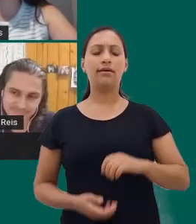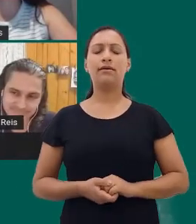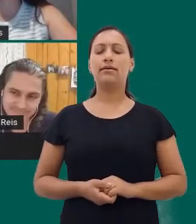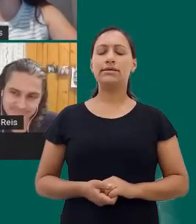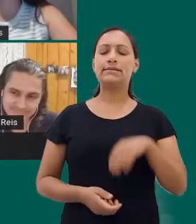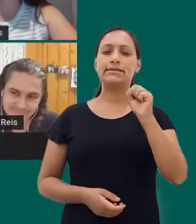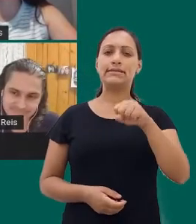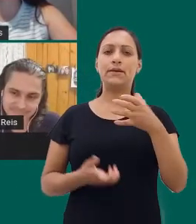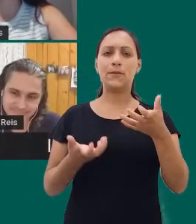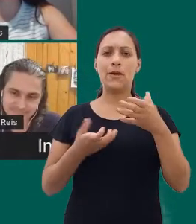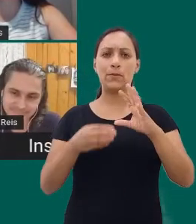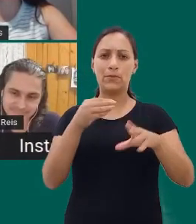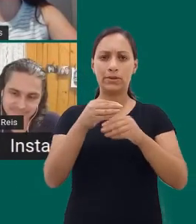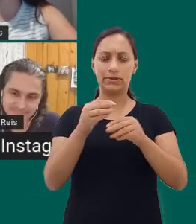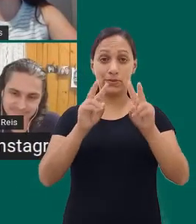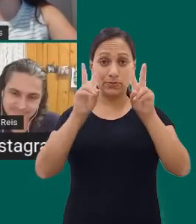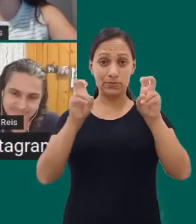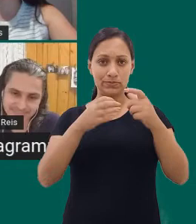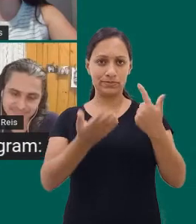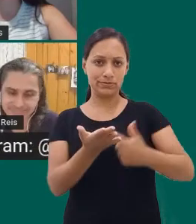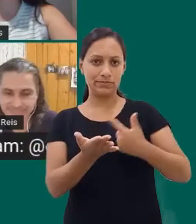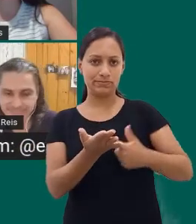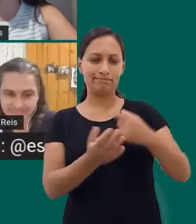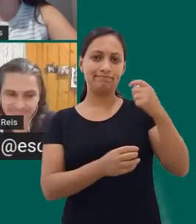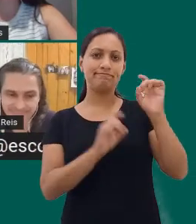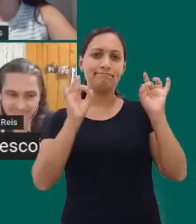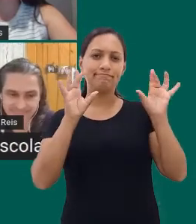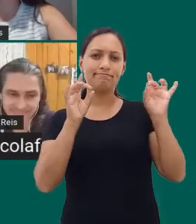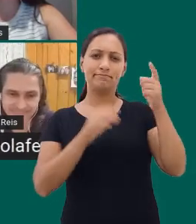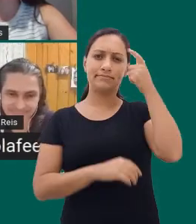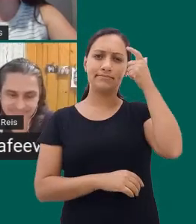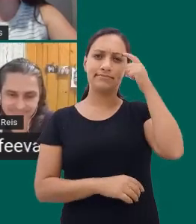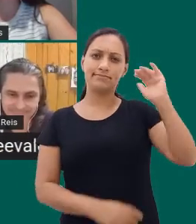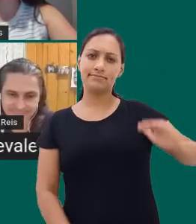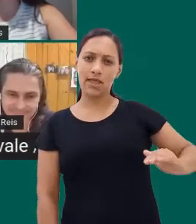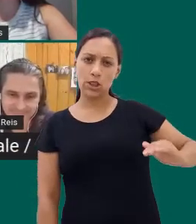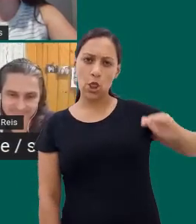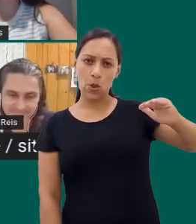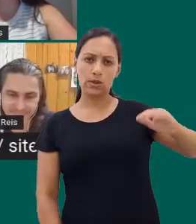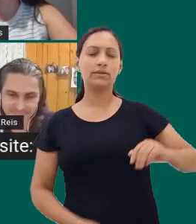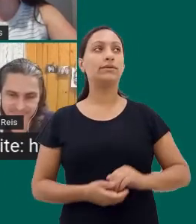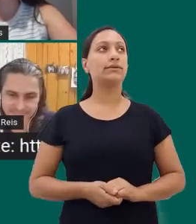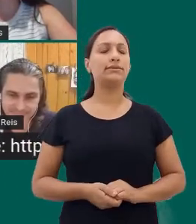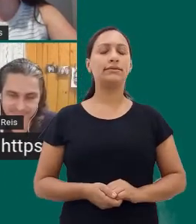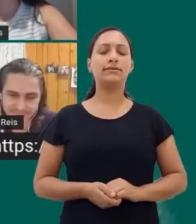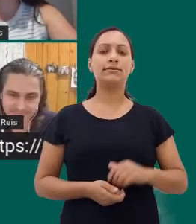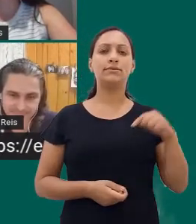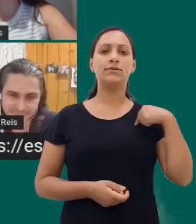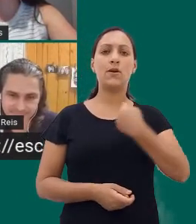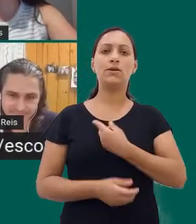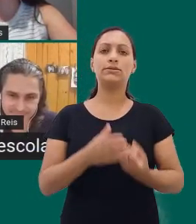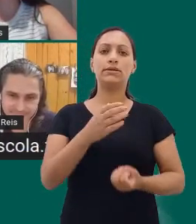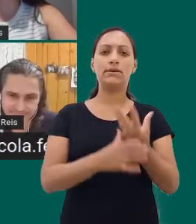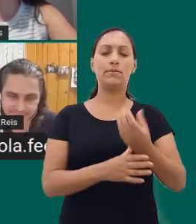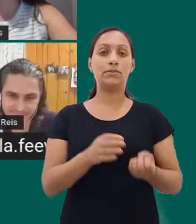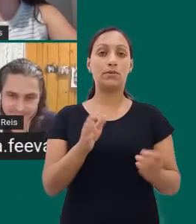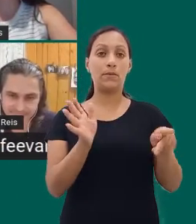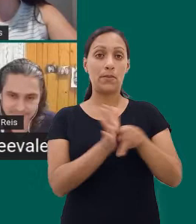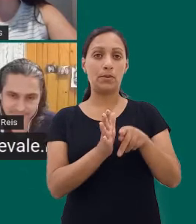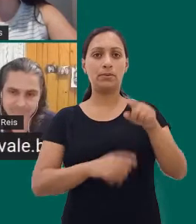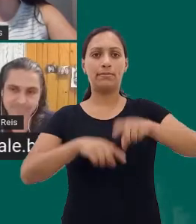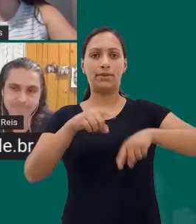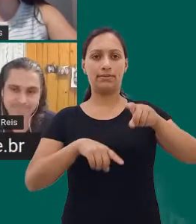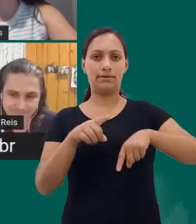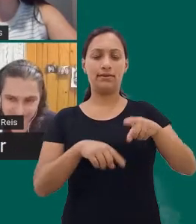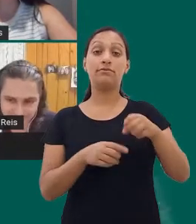dos livros, especialmente ali, né, pensando já desde os menores. Então, a gente produz o nosso próprio material, né?